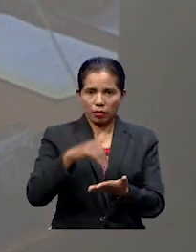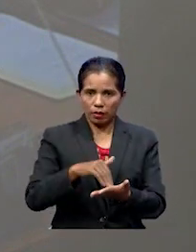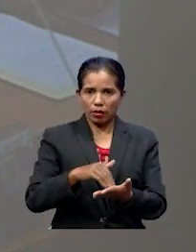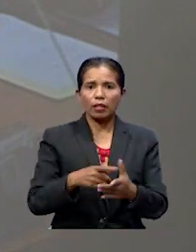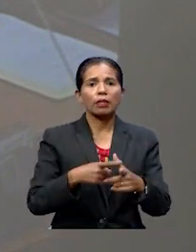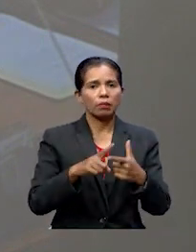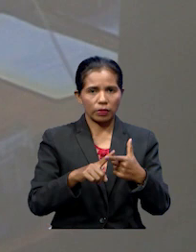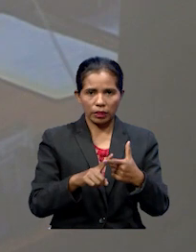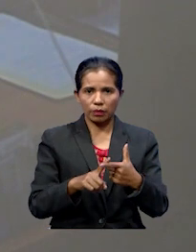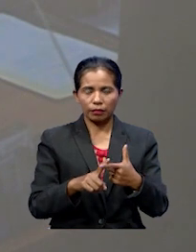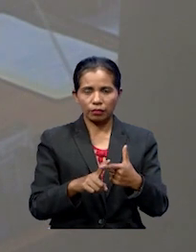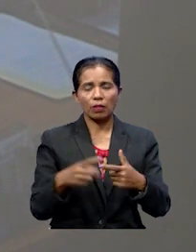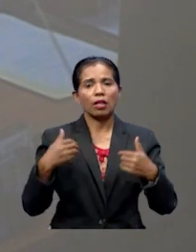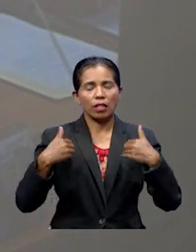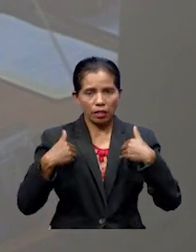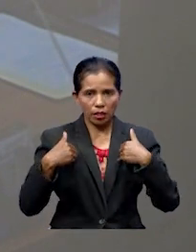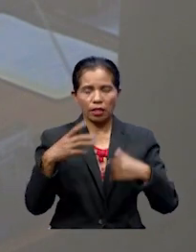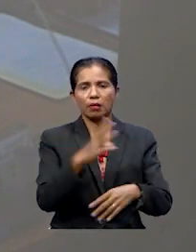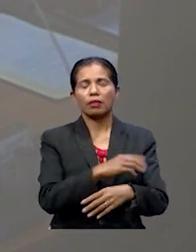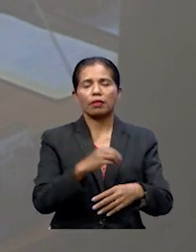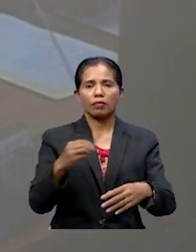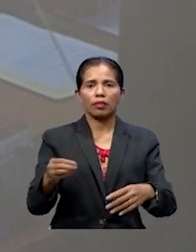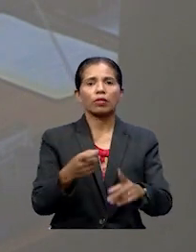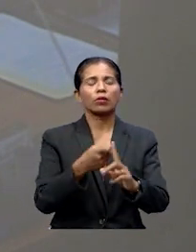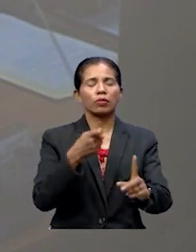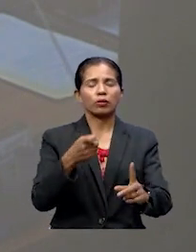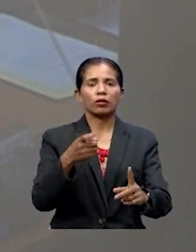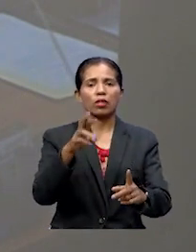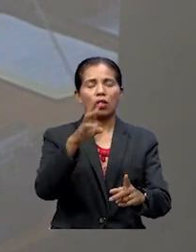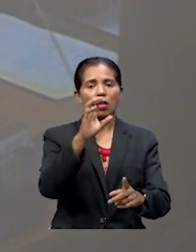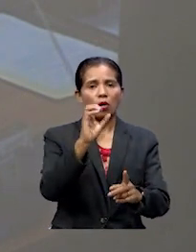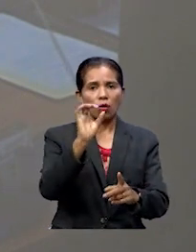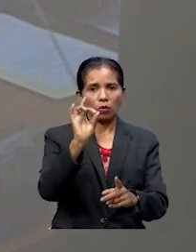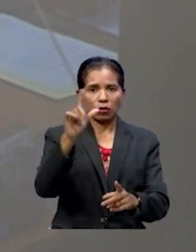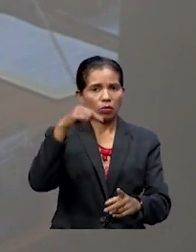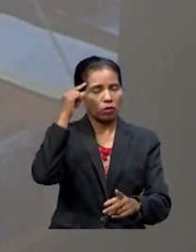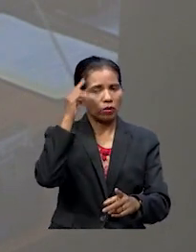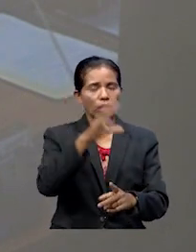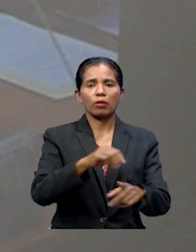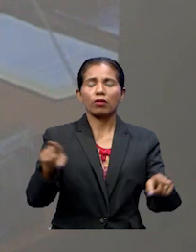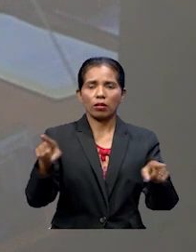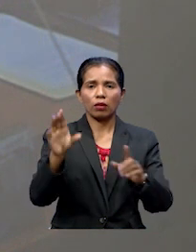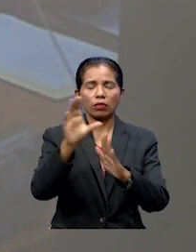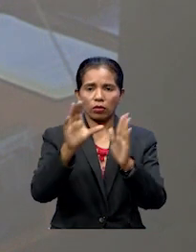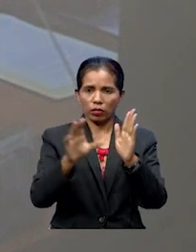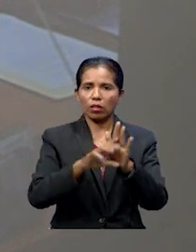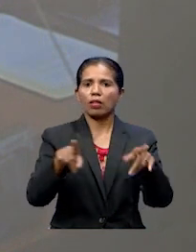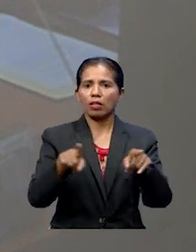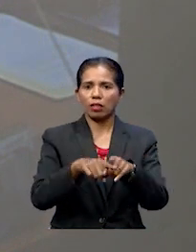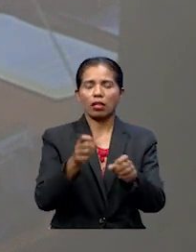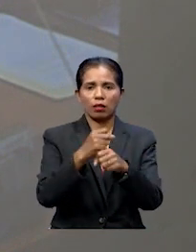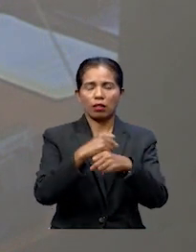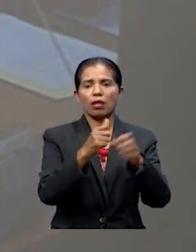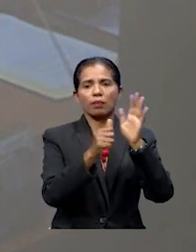Nunemos, iha referências balo, usi oitavo governo constitucional, nian, hanesan, halo ona